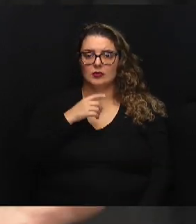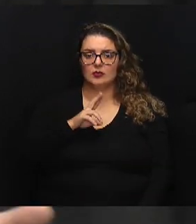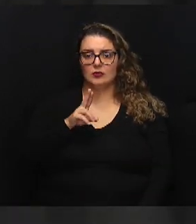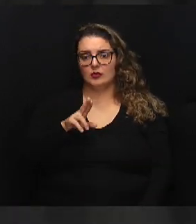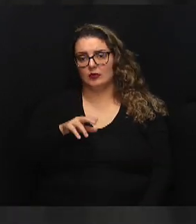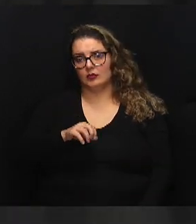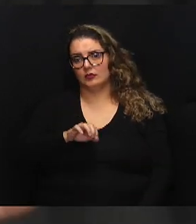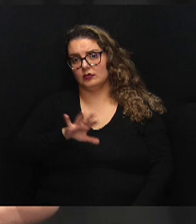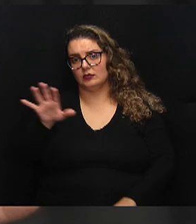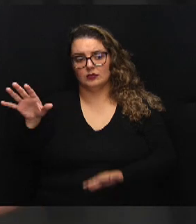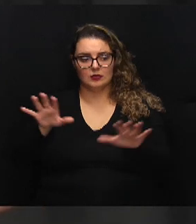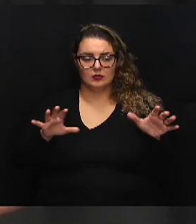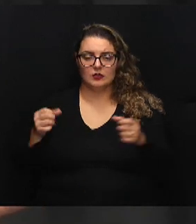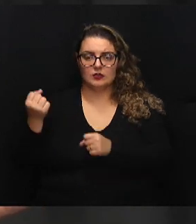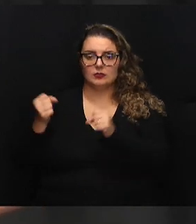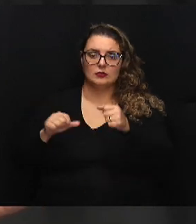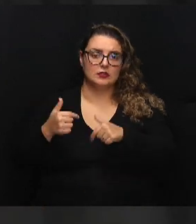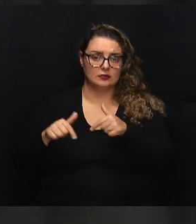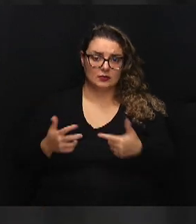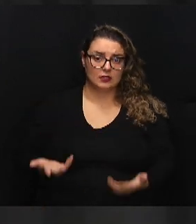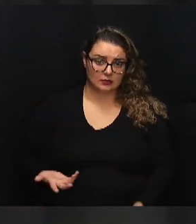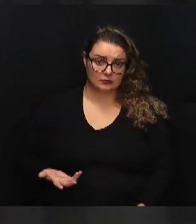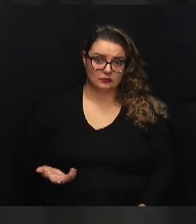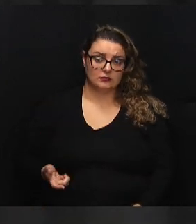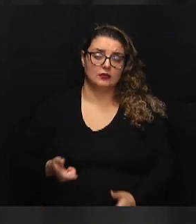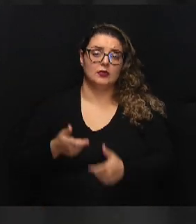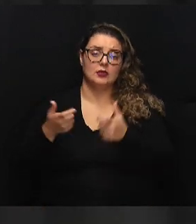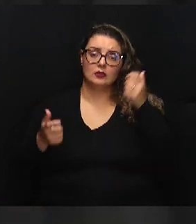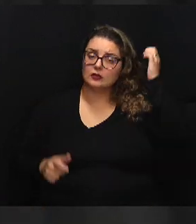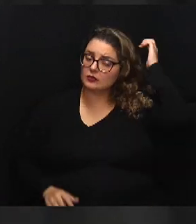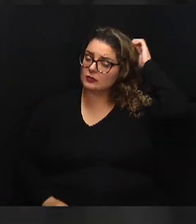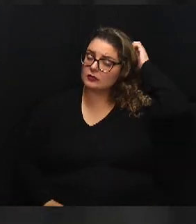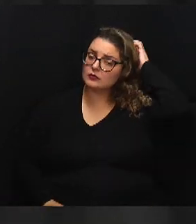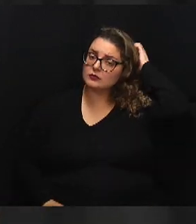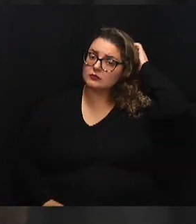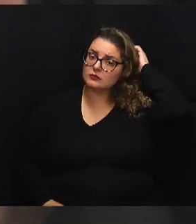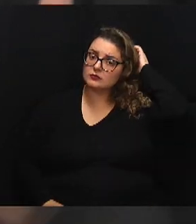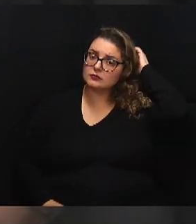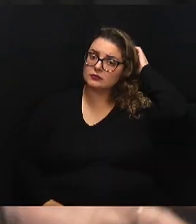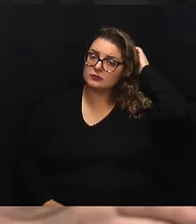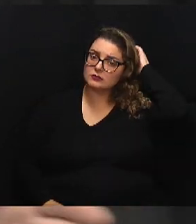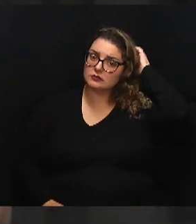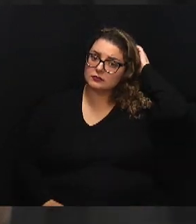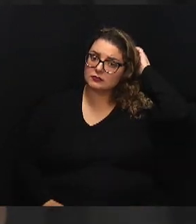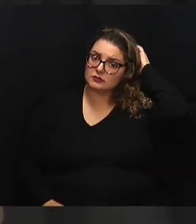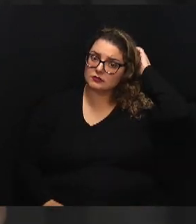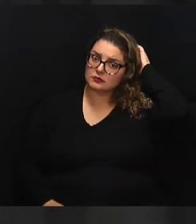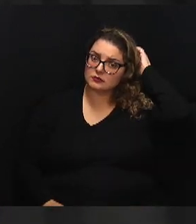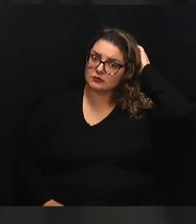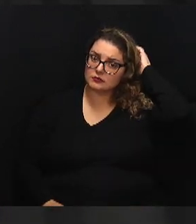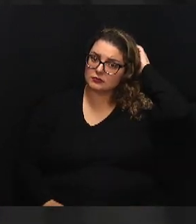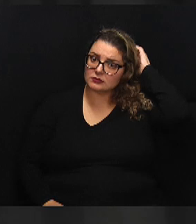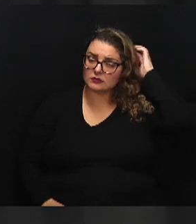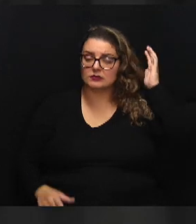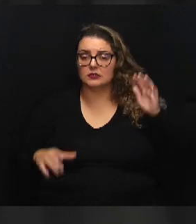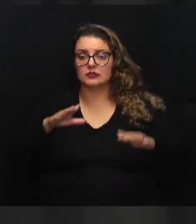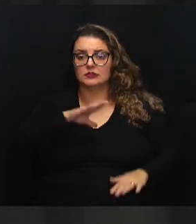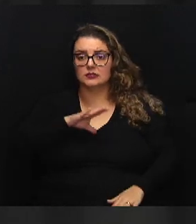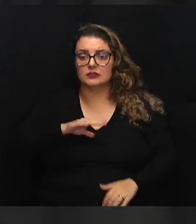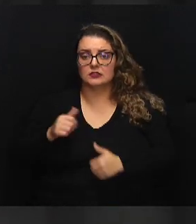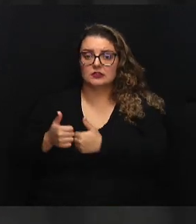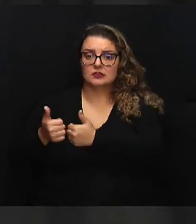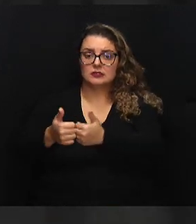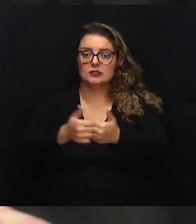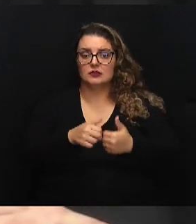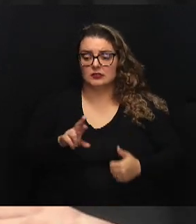distritos industriais para trabalhar. Então, a maioria dessas cidades lindeiras que fazem parte da região